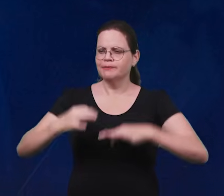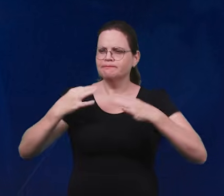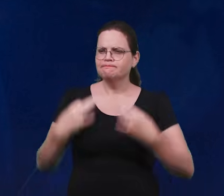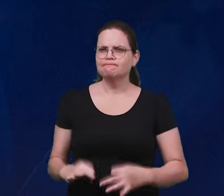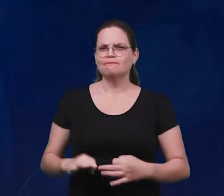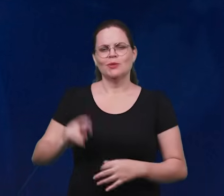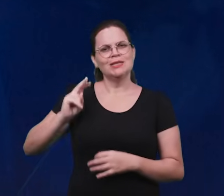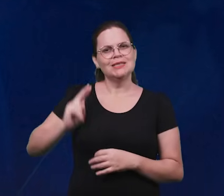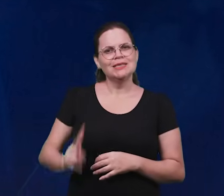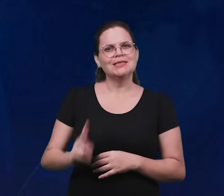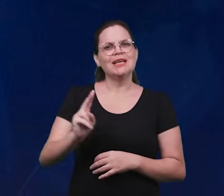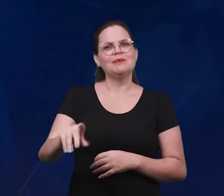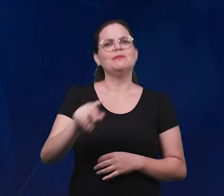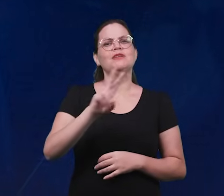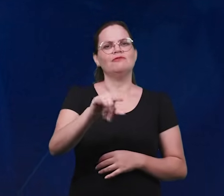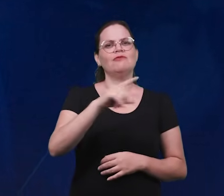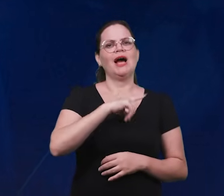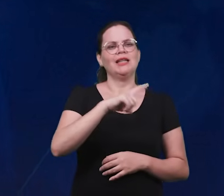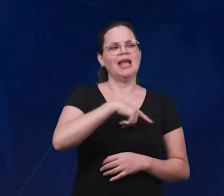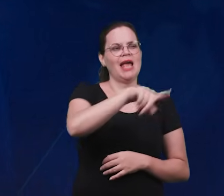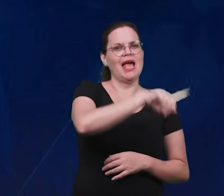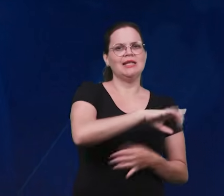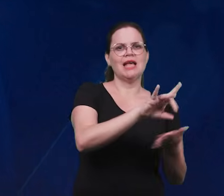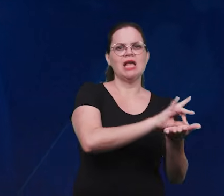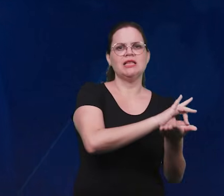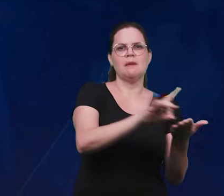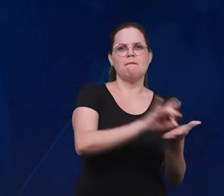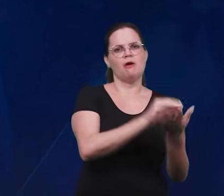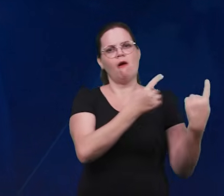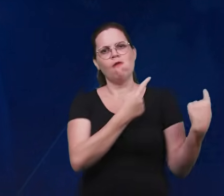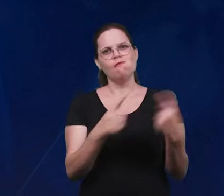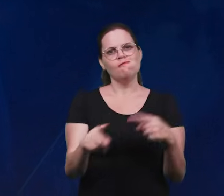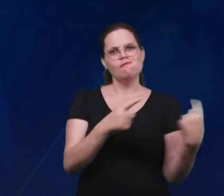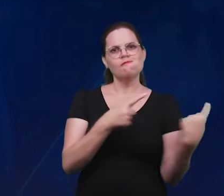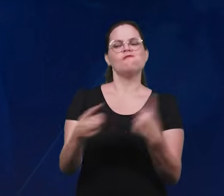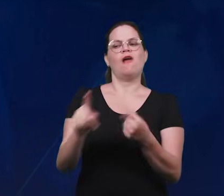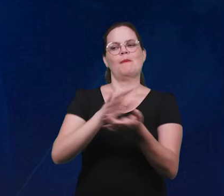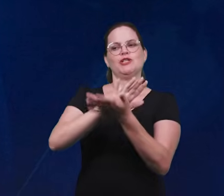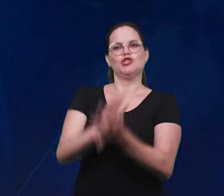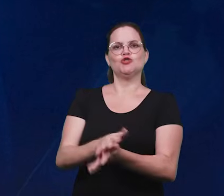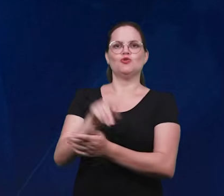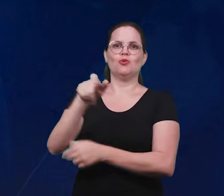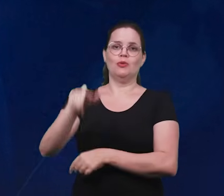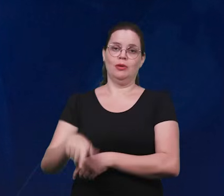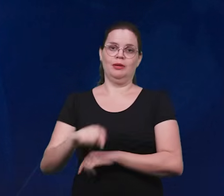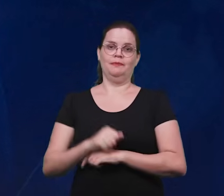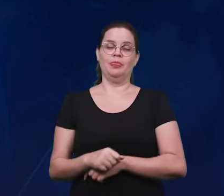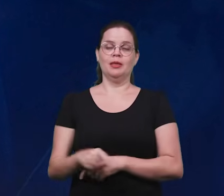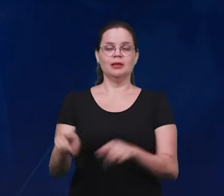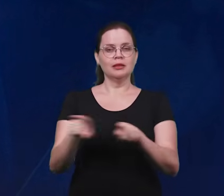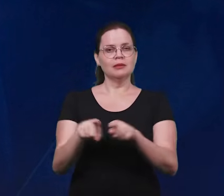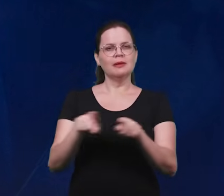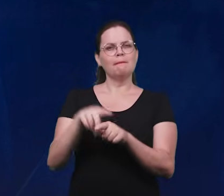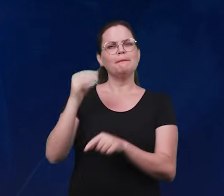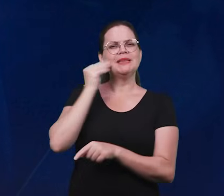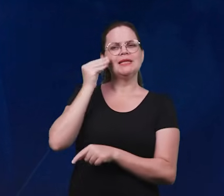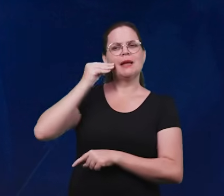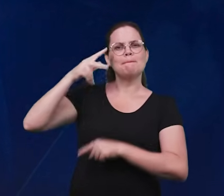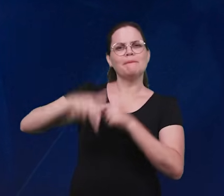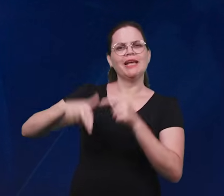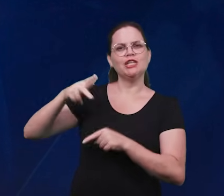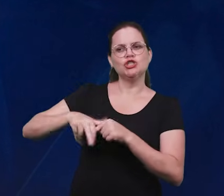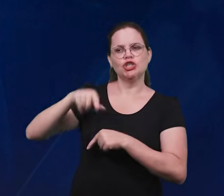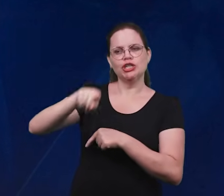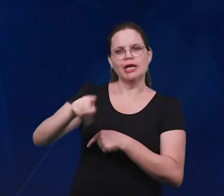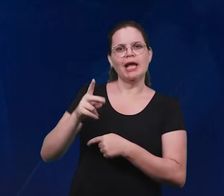sempre será alvo dos esforços que se somam para assediá-lo e para impedir que ele continue a